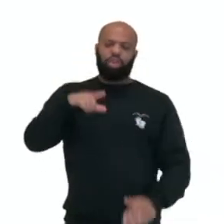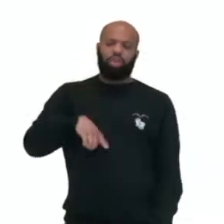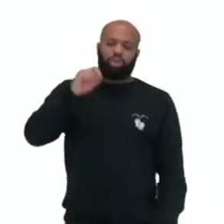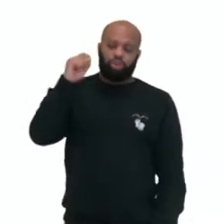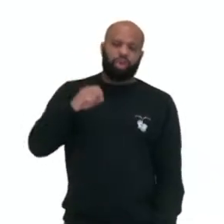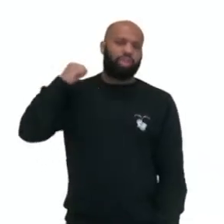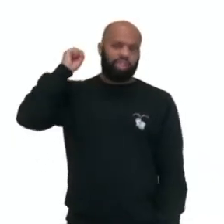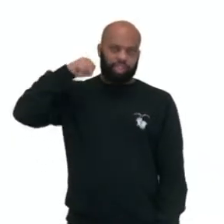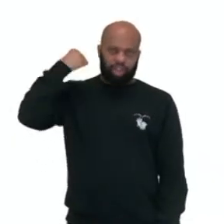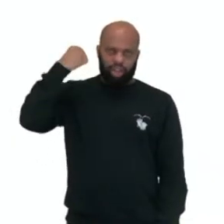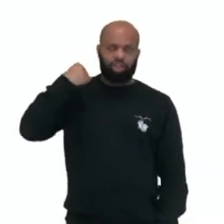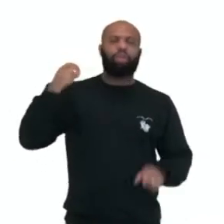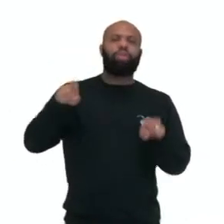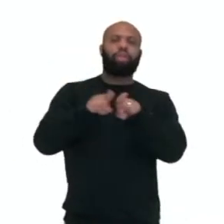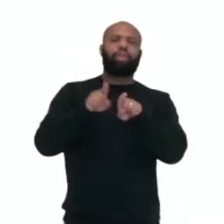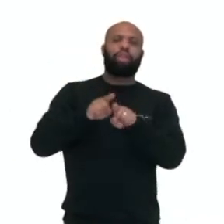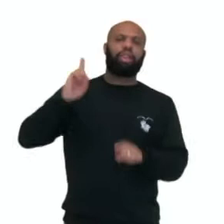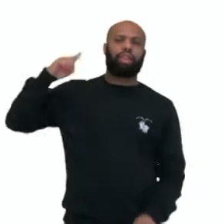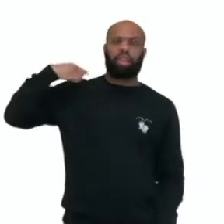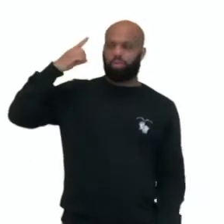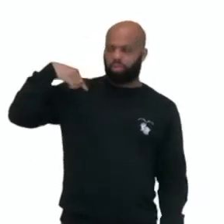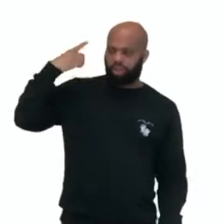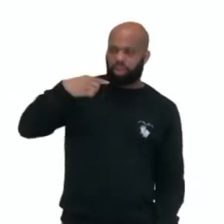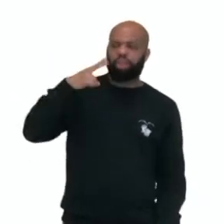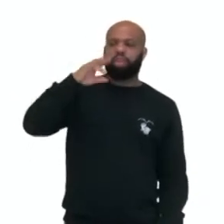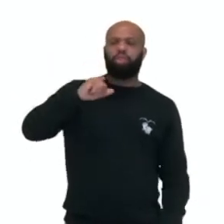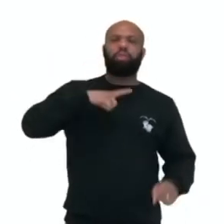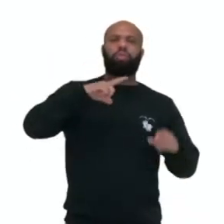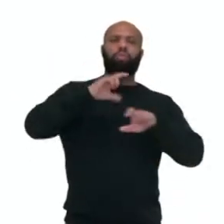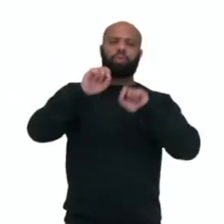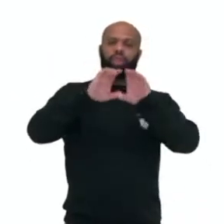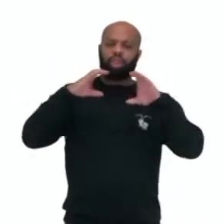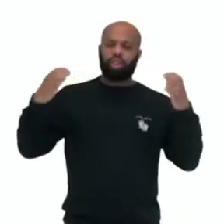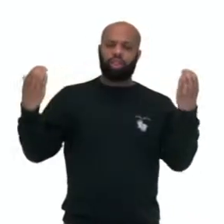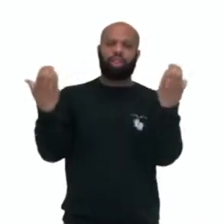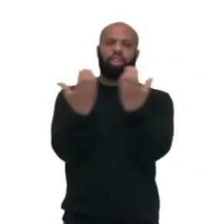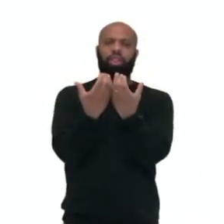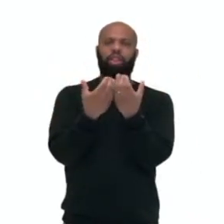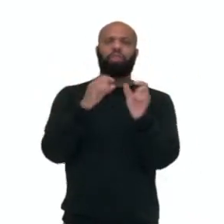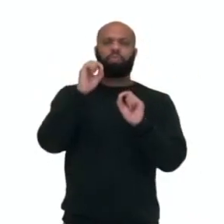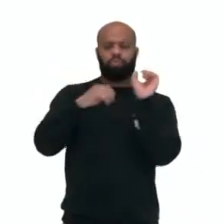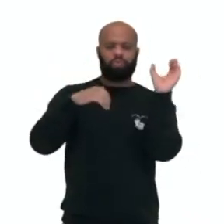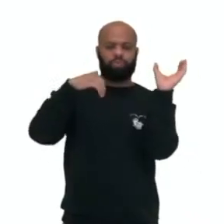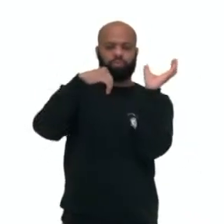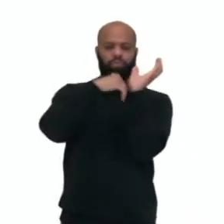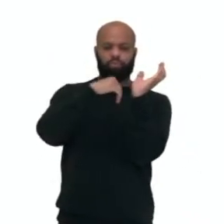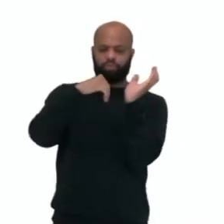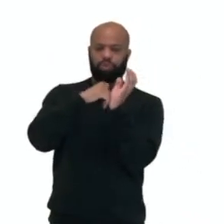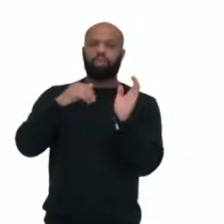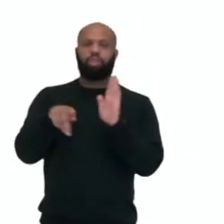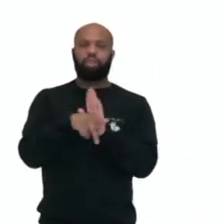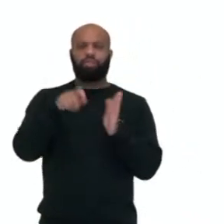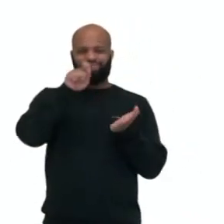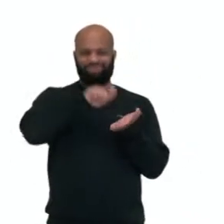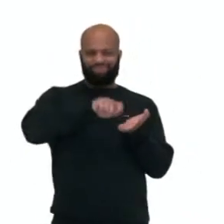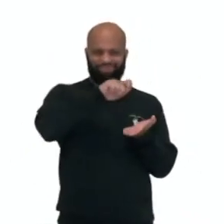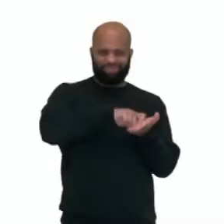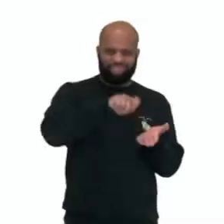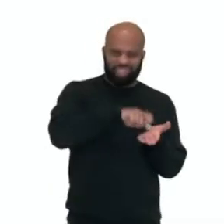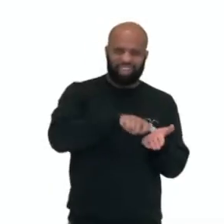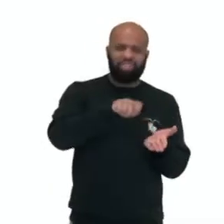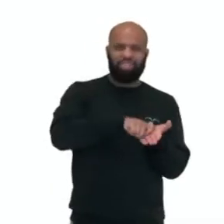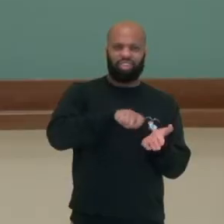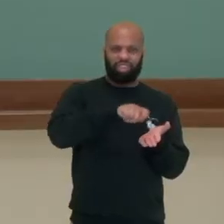os senadores e os deputados que iriam compor a Assembleia Nacional Constituinte, que tinha um